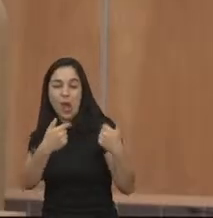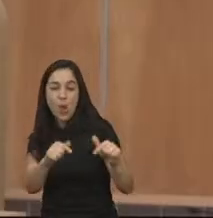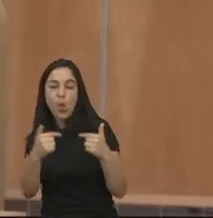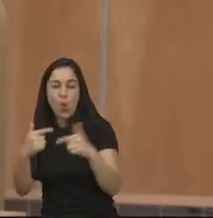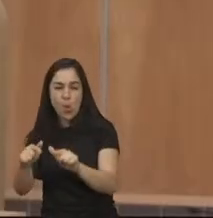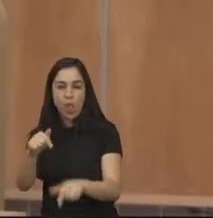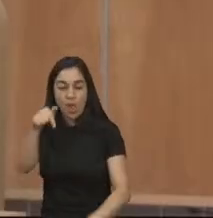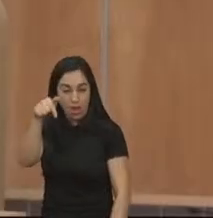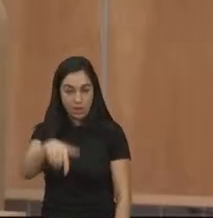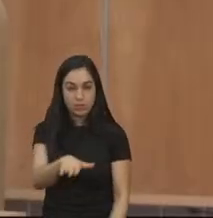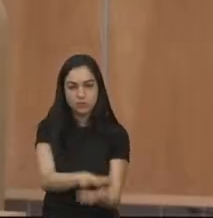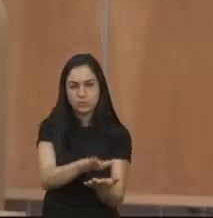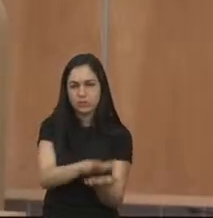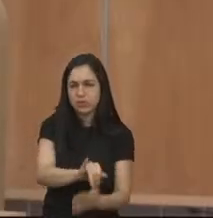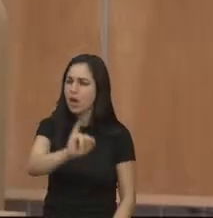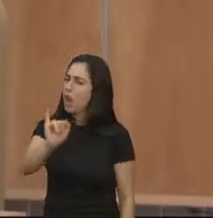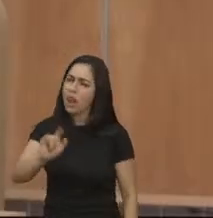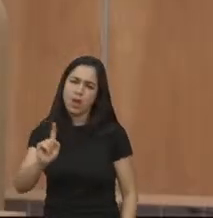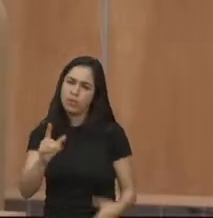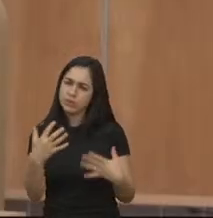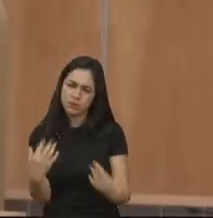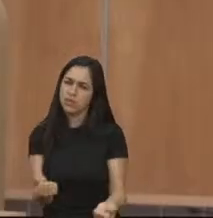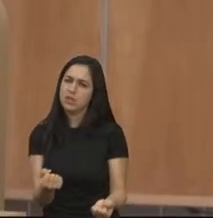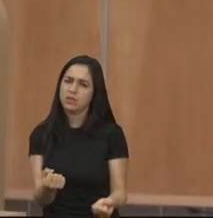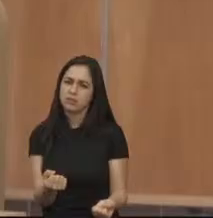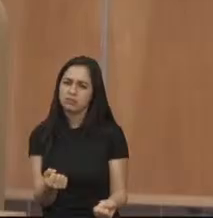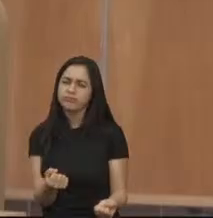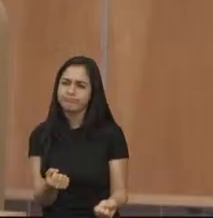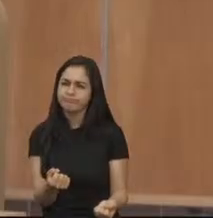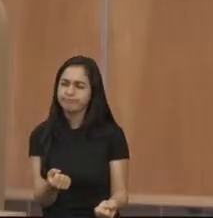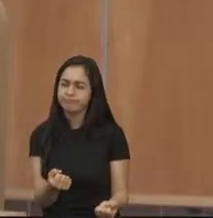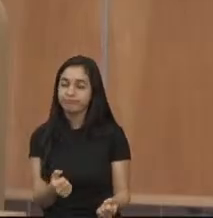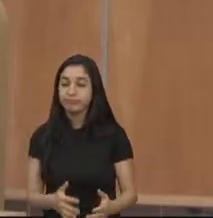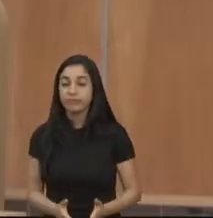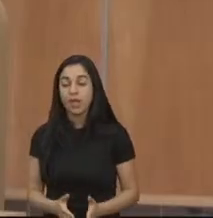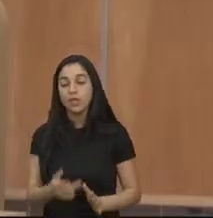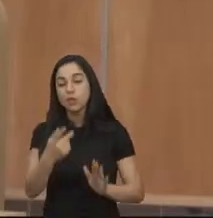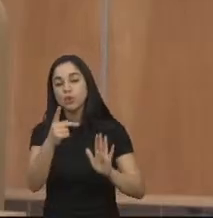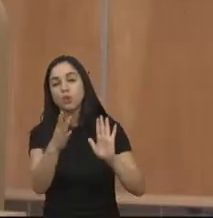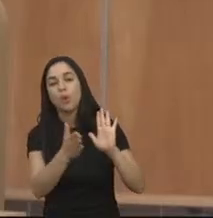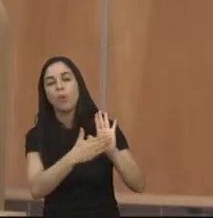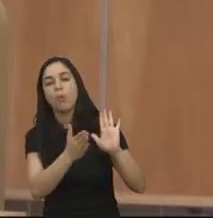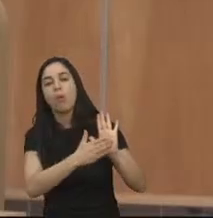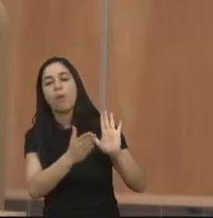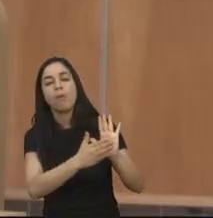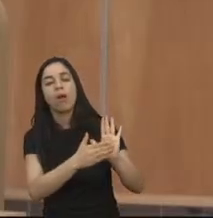na cidade de Jacareí. Jean, o que dizer dessa proposta?